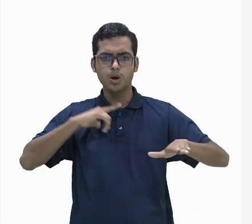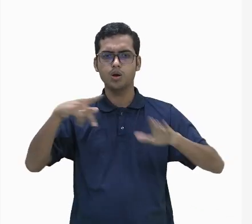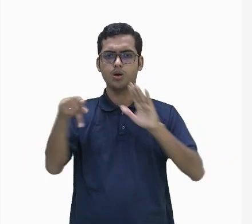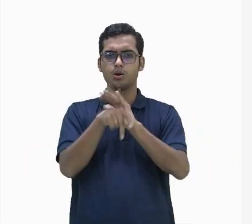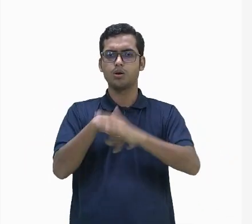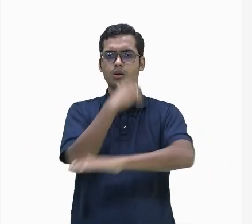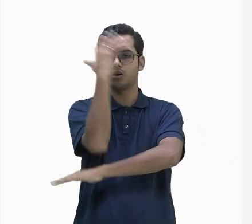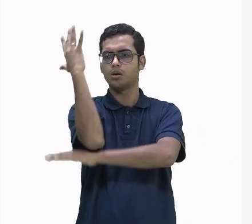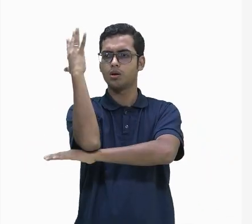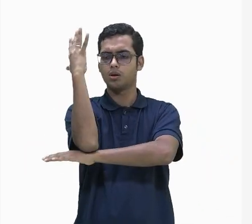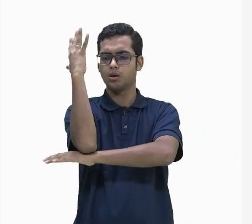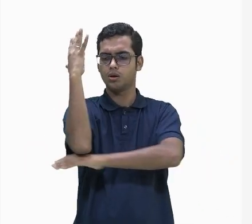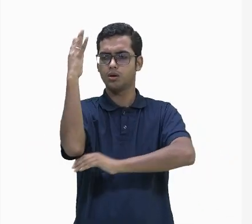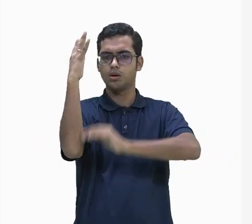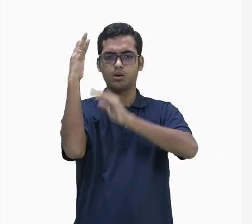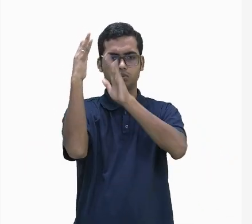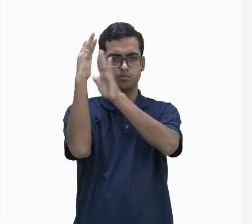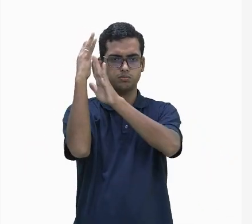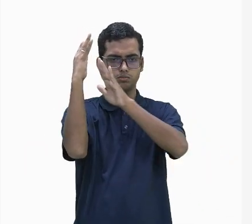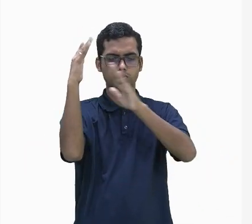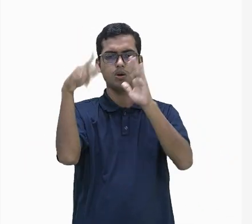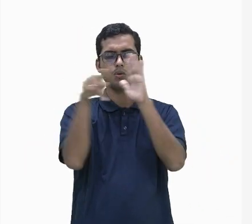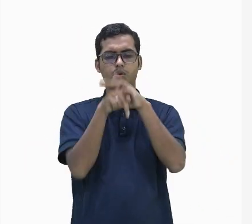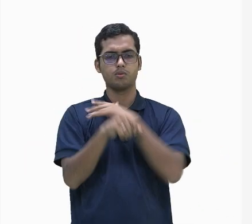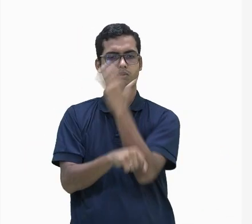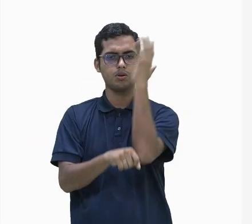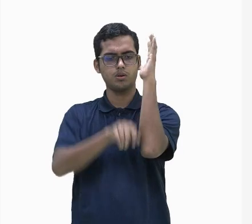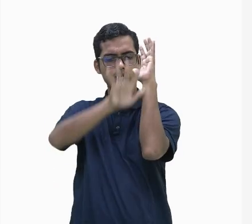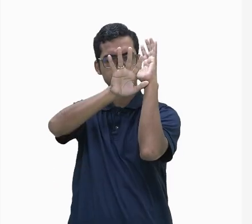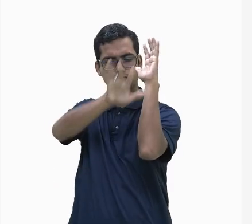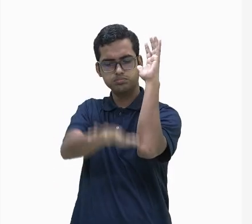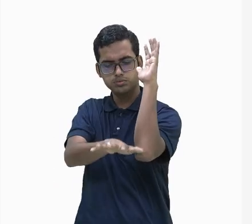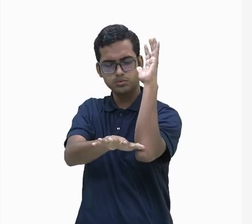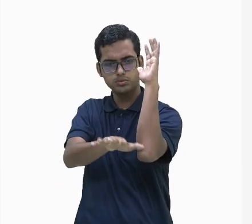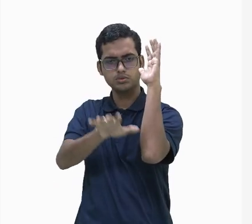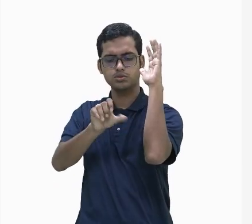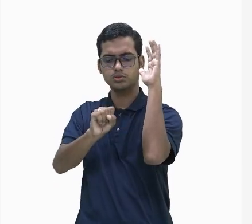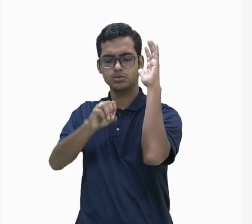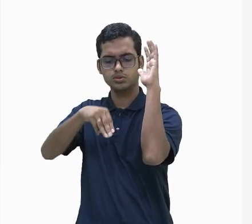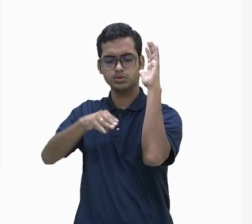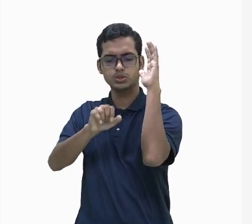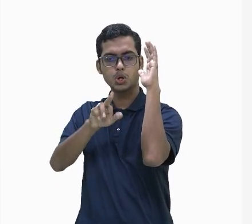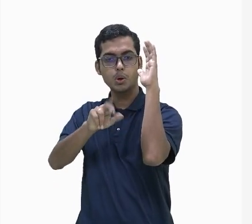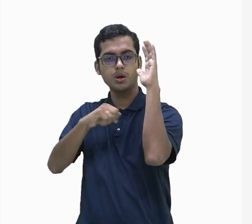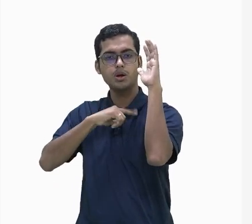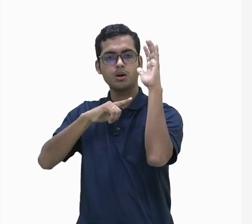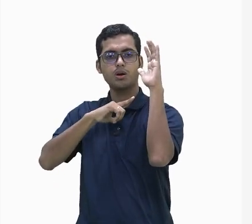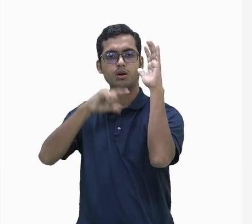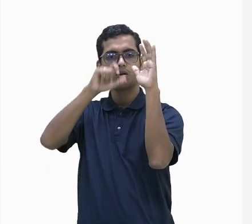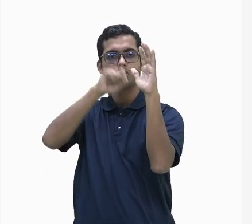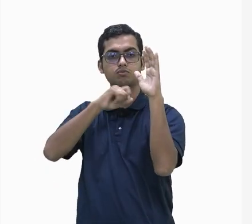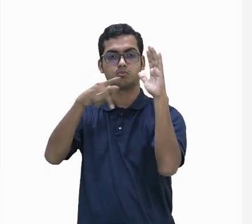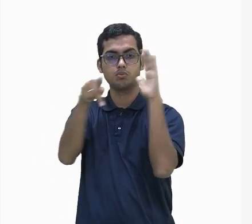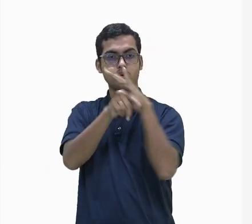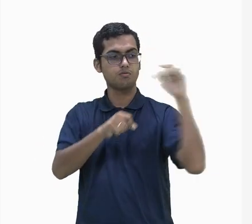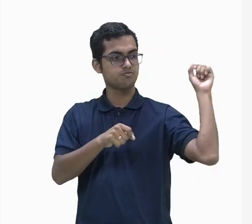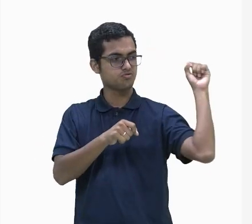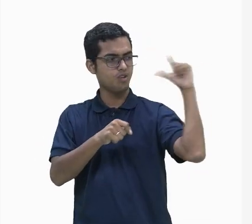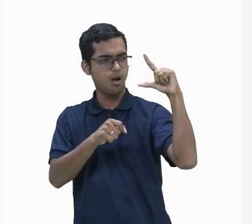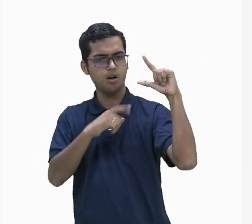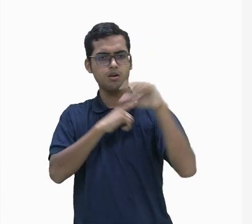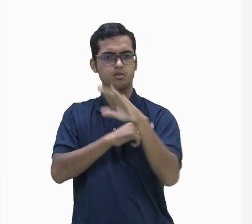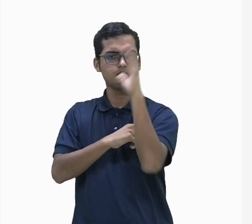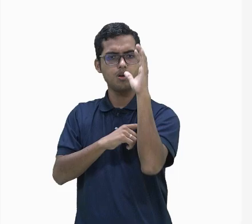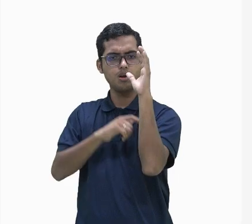Então, observem aqui na imagem. Dentro do carro, dentro do asfalto, né, o carro no asfalto,